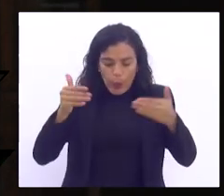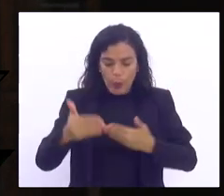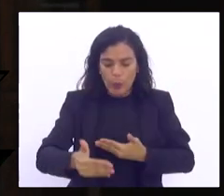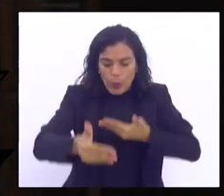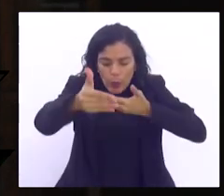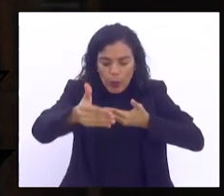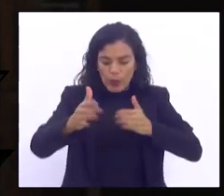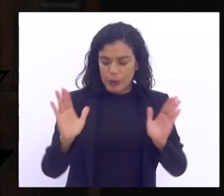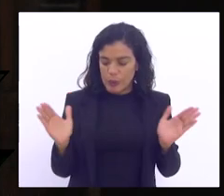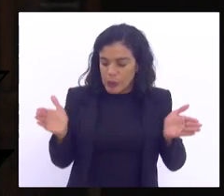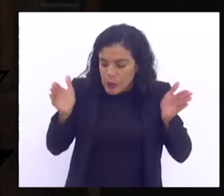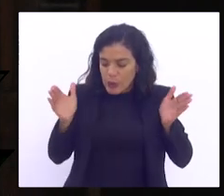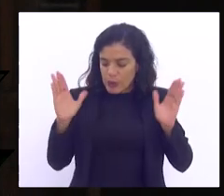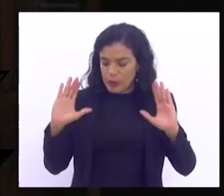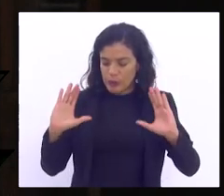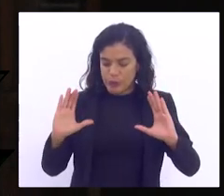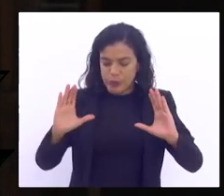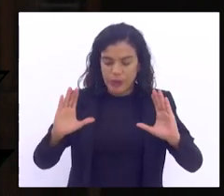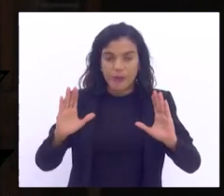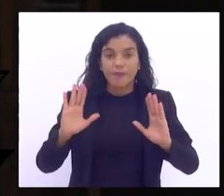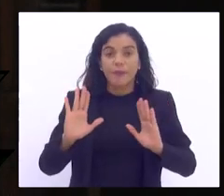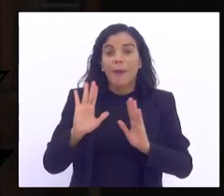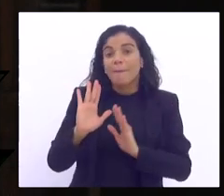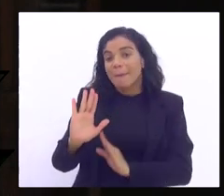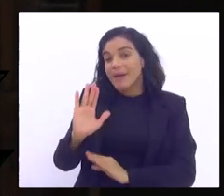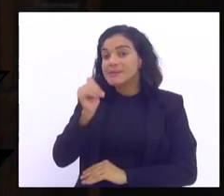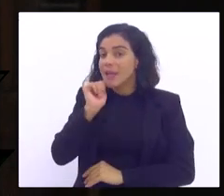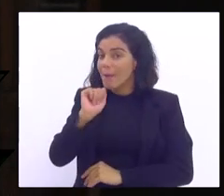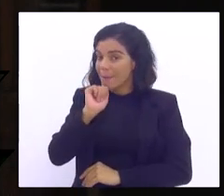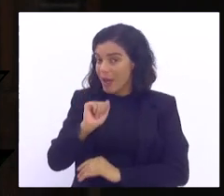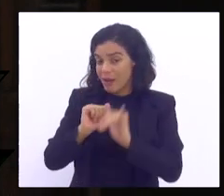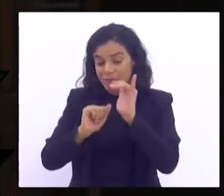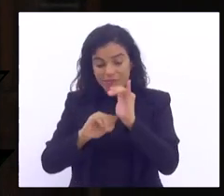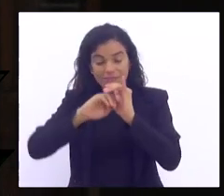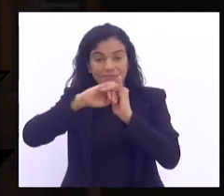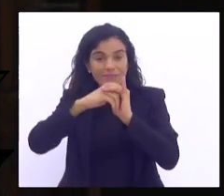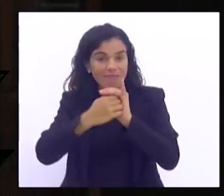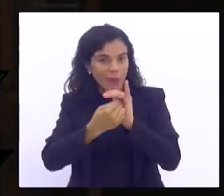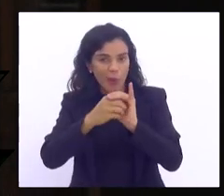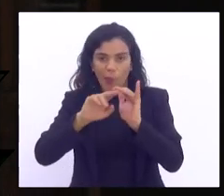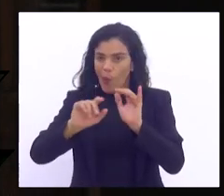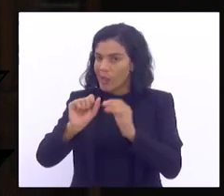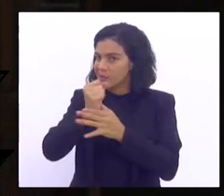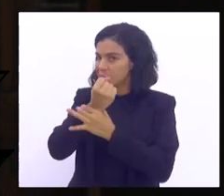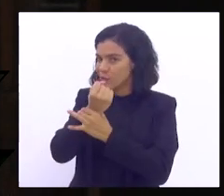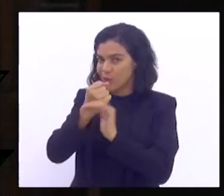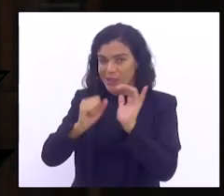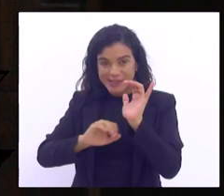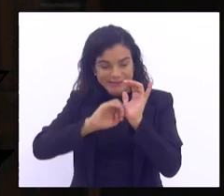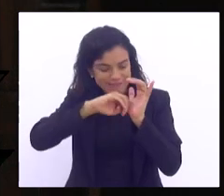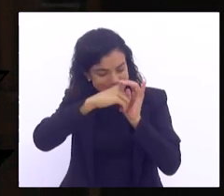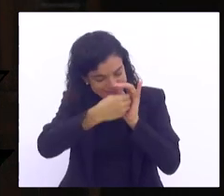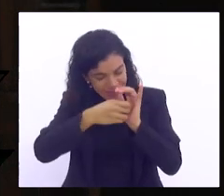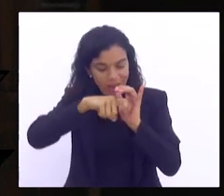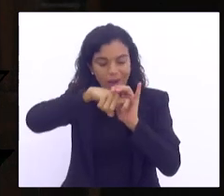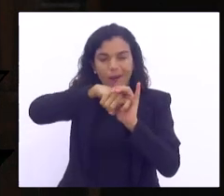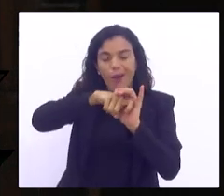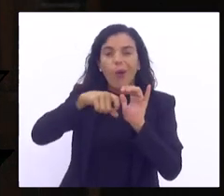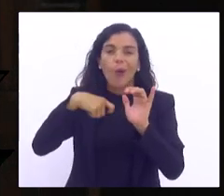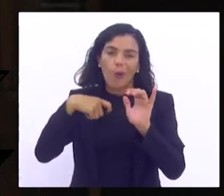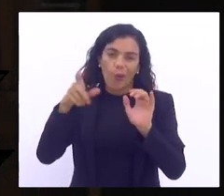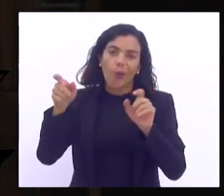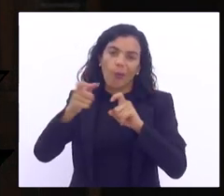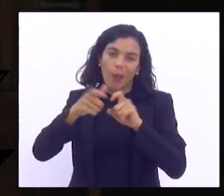proteção. Mas se a criança está ainda no útero materno, a proteção já não é tão segura. O médico pode cortar em